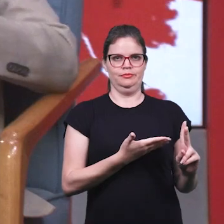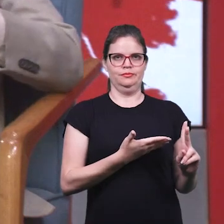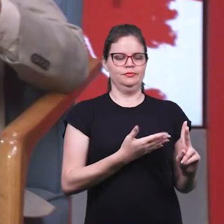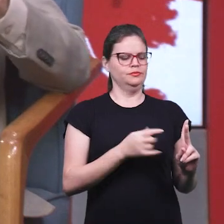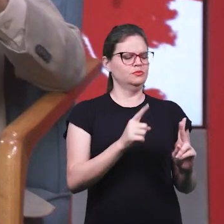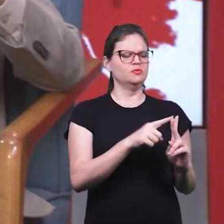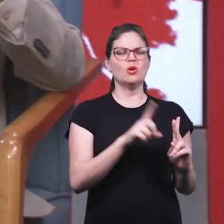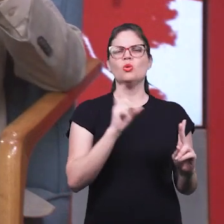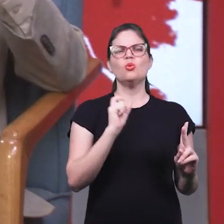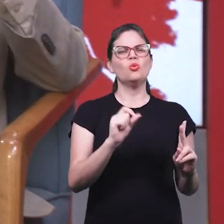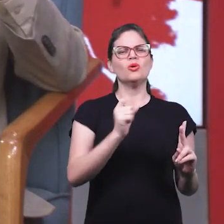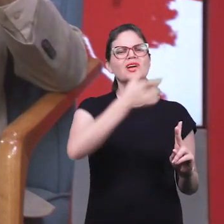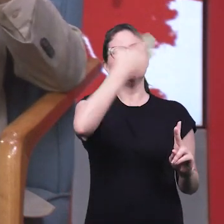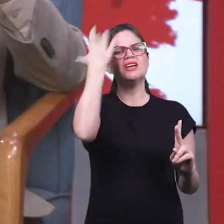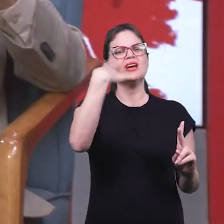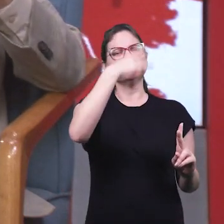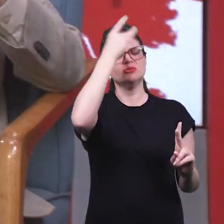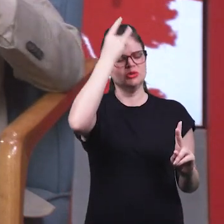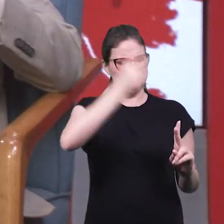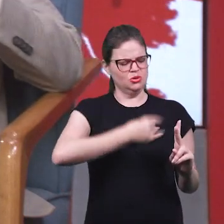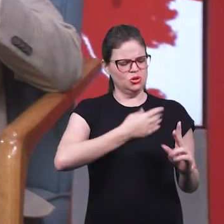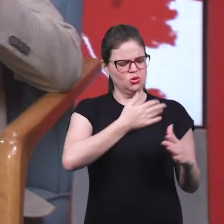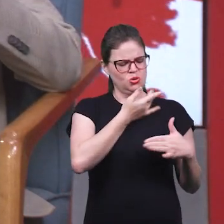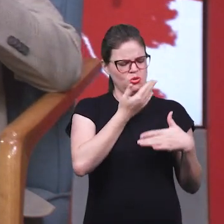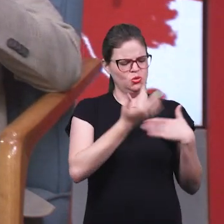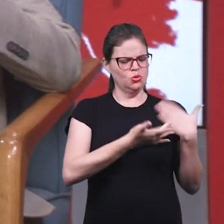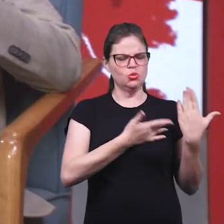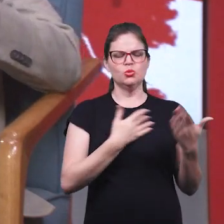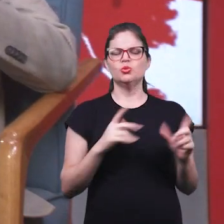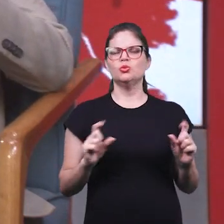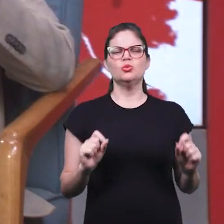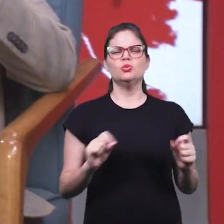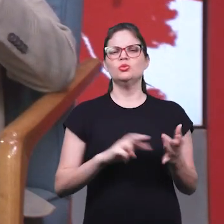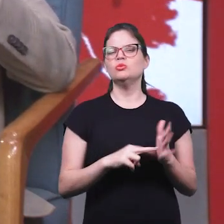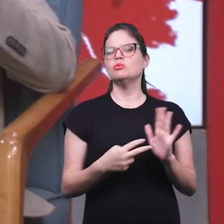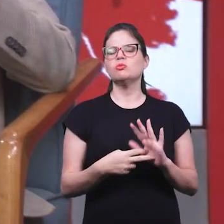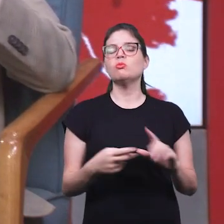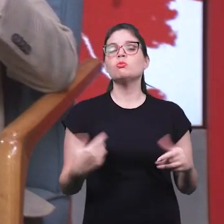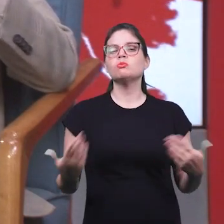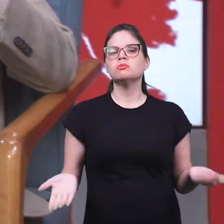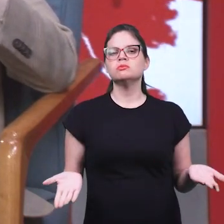O que são homens cheios do Espírito Santo? Então,